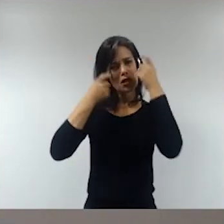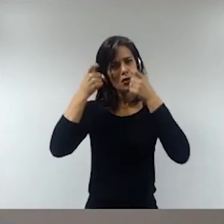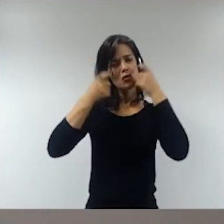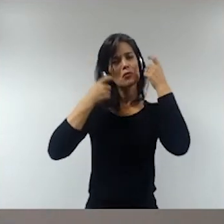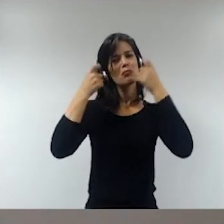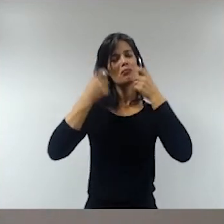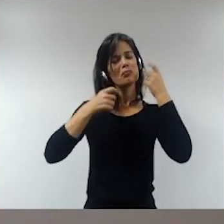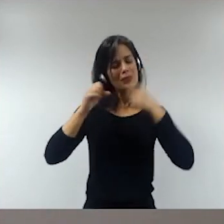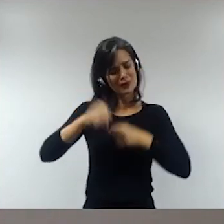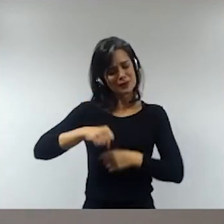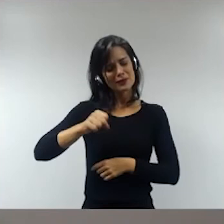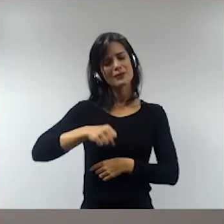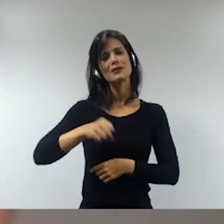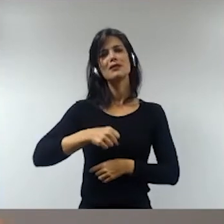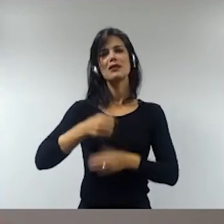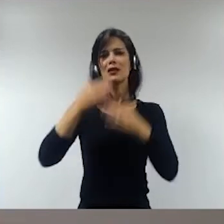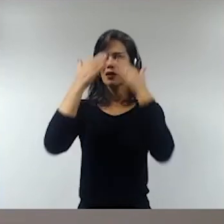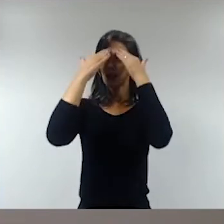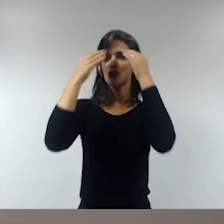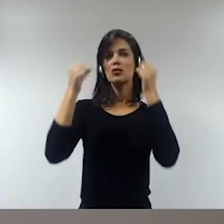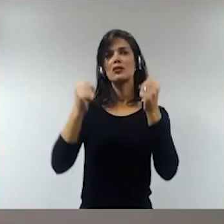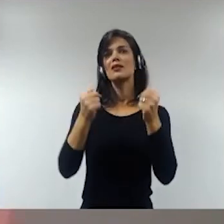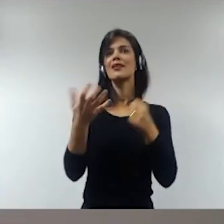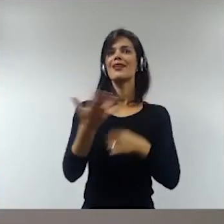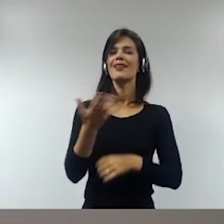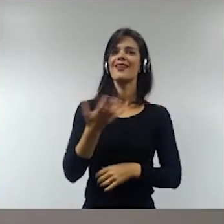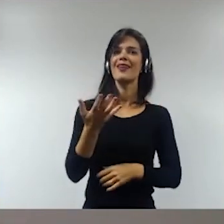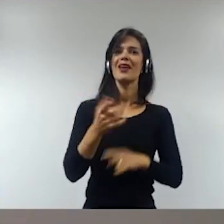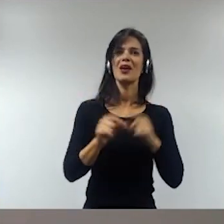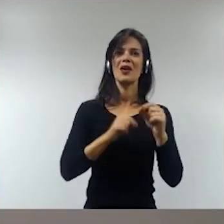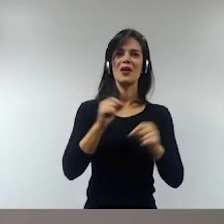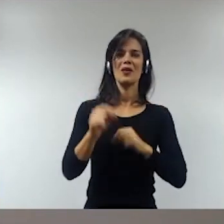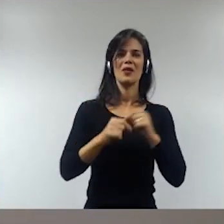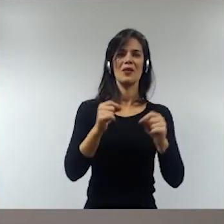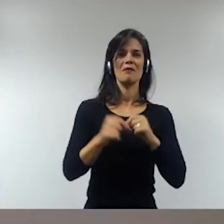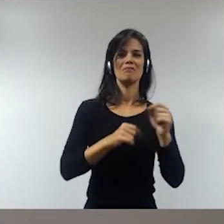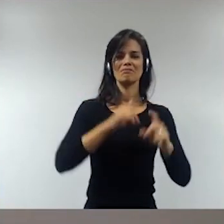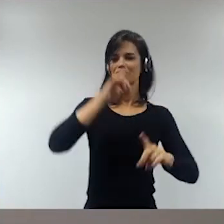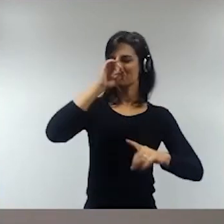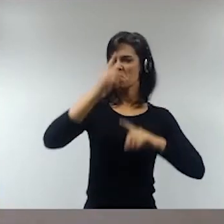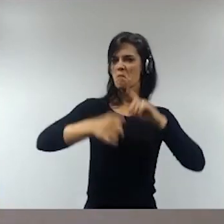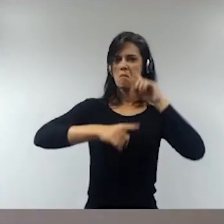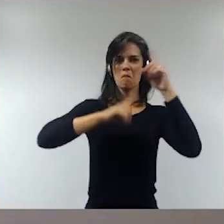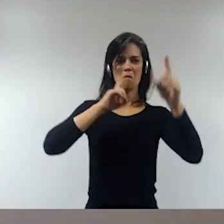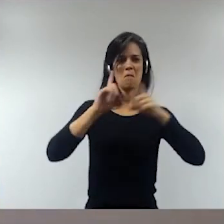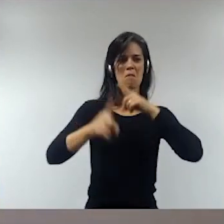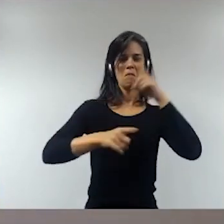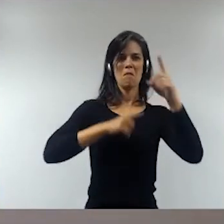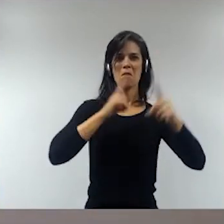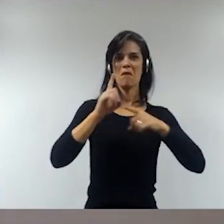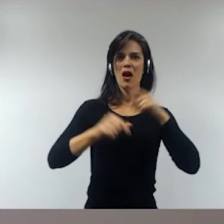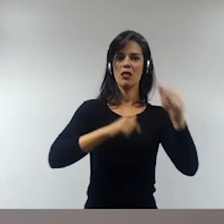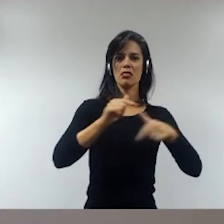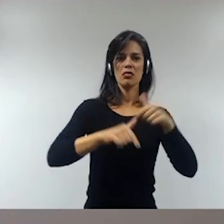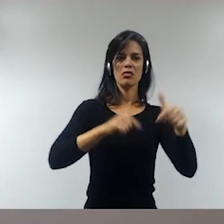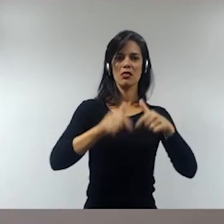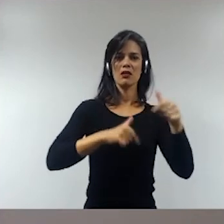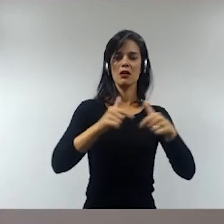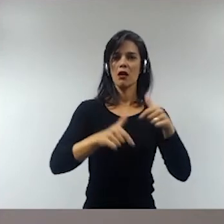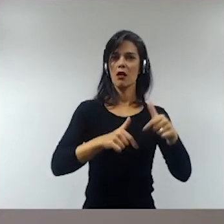E, ao mesmo tempo, o tribunal começa a querer delegar para nós, advogados, uma série de atribuições que são